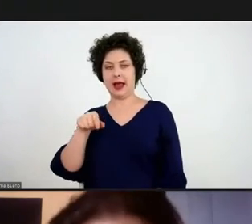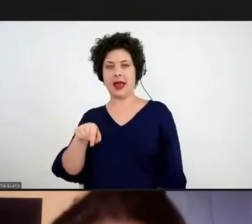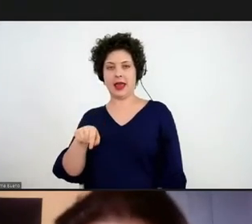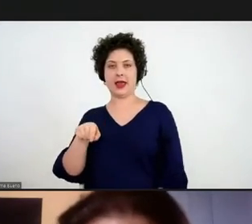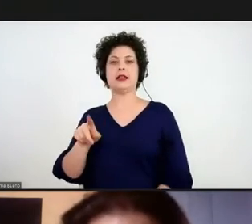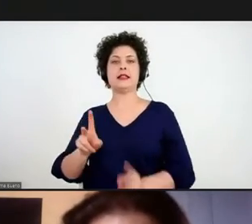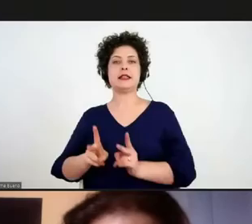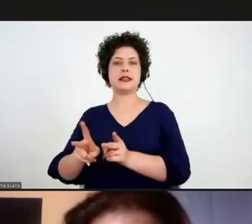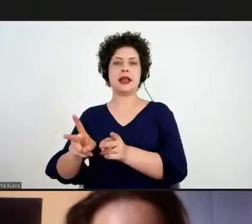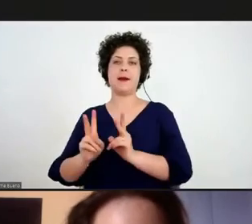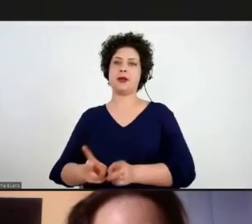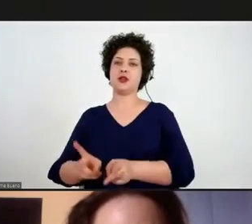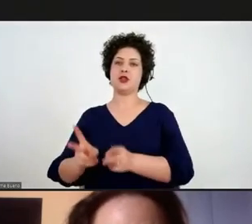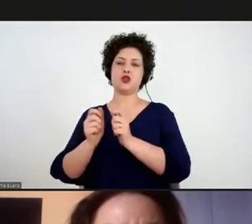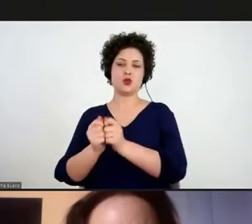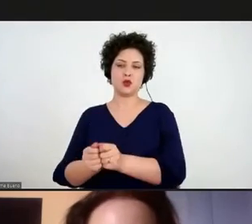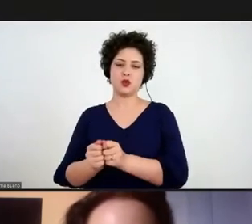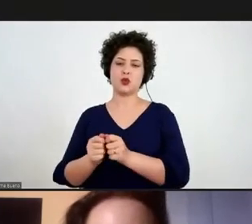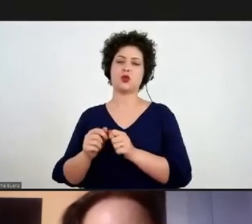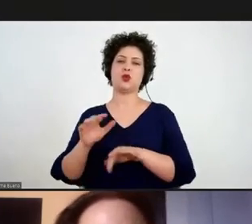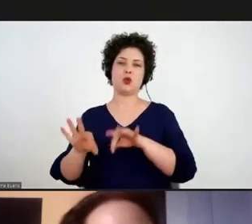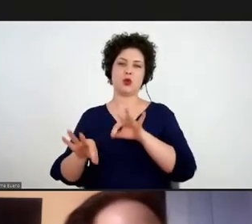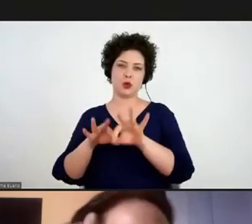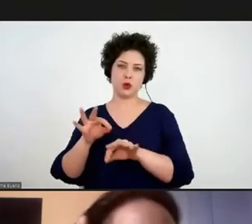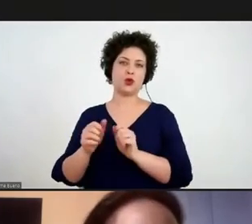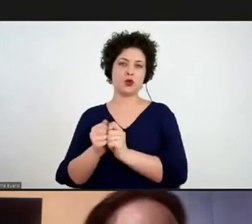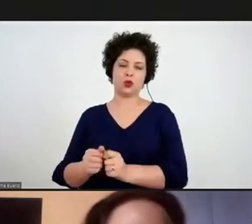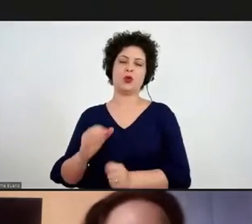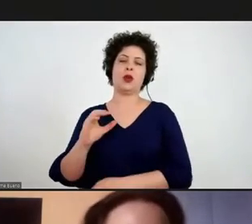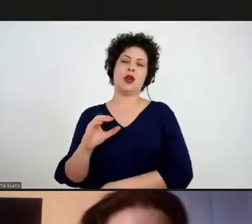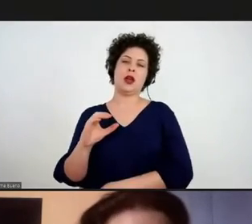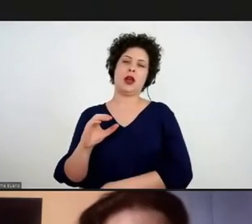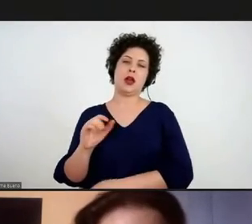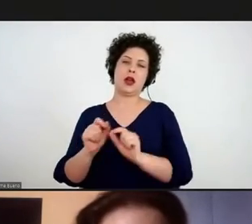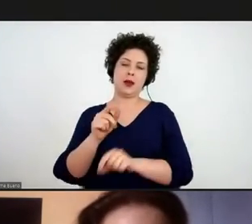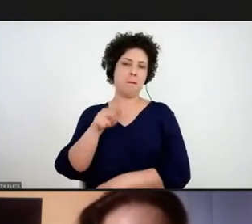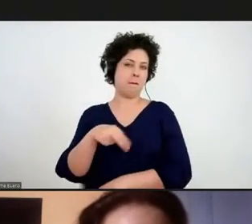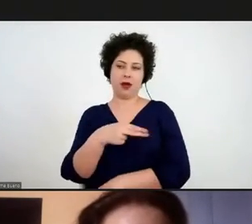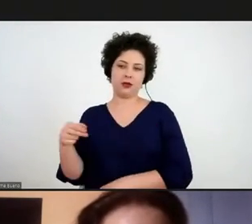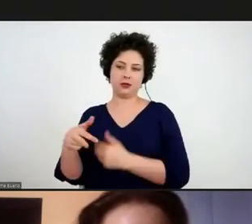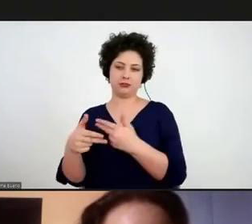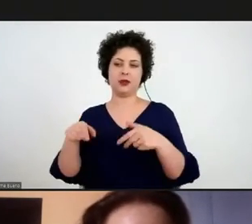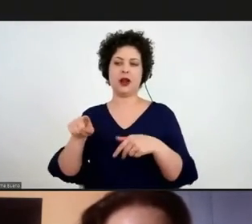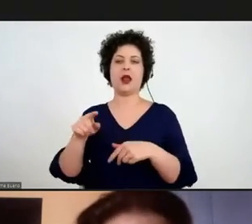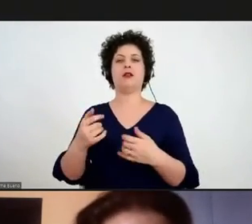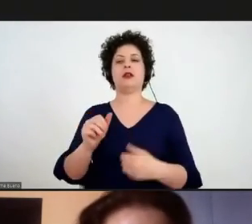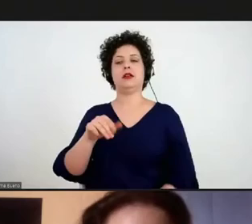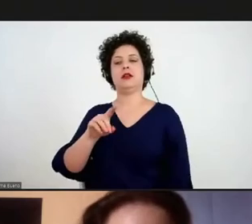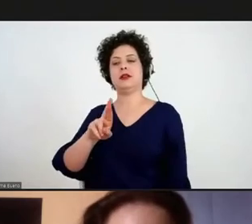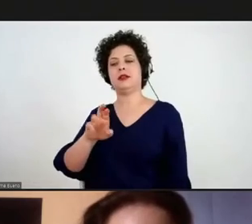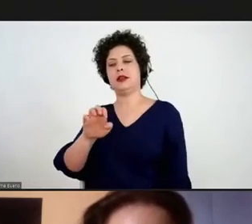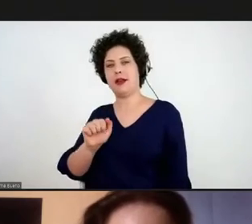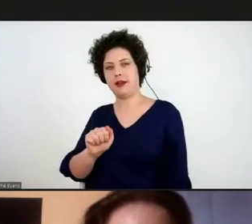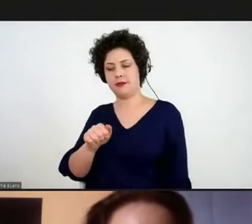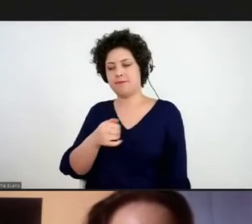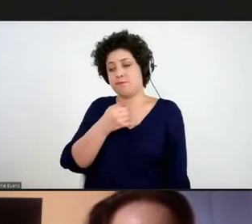sempre junto com a cúria, junto lá com os arcebispos, mas o que eu escuto da Andréia é sempre o lamento